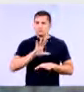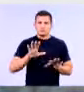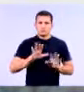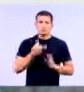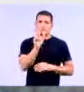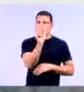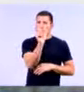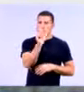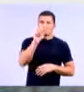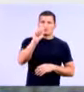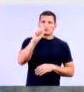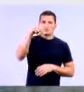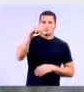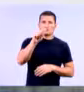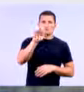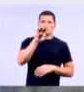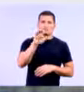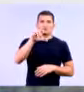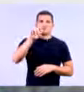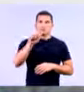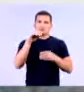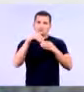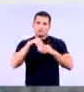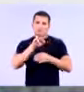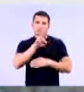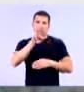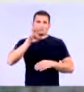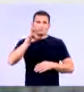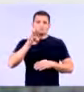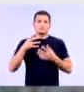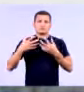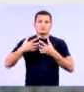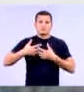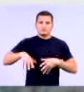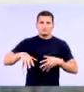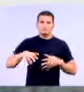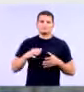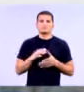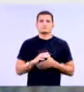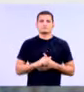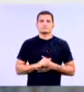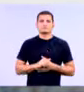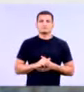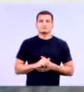a palavra Anabela dentro do site do Instituto Federal de